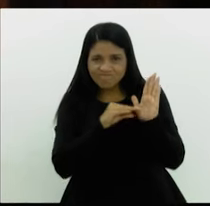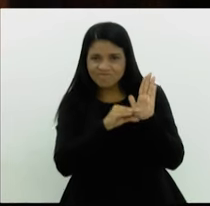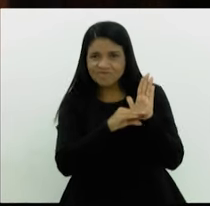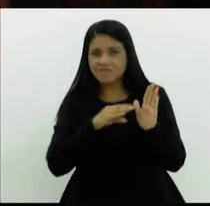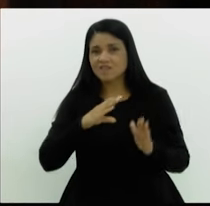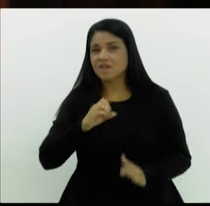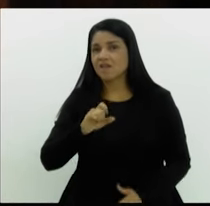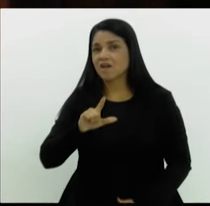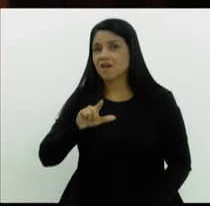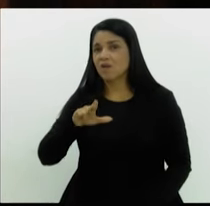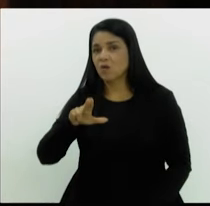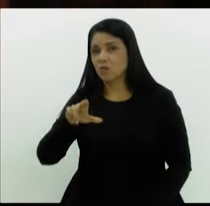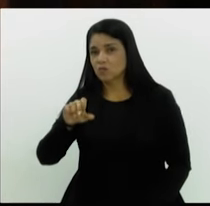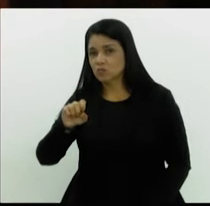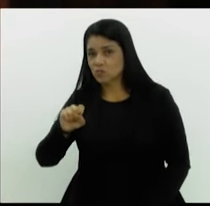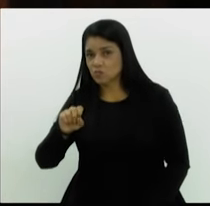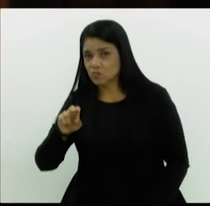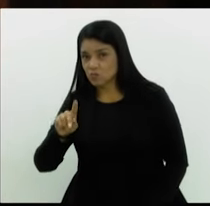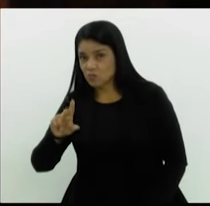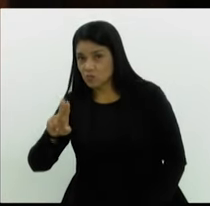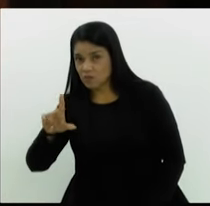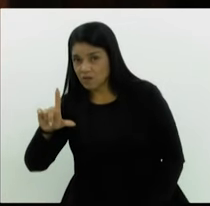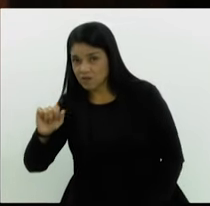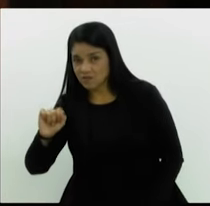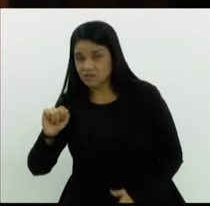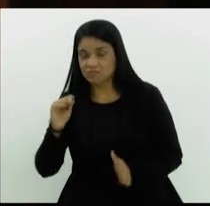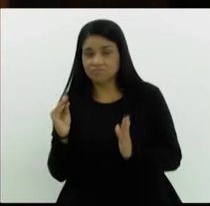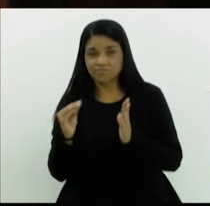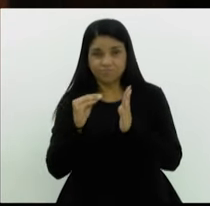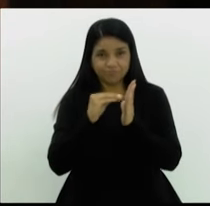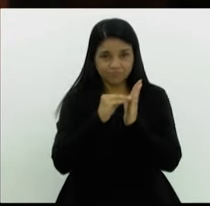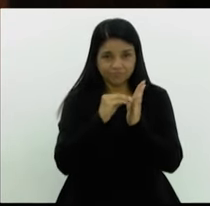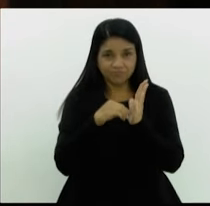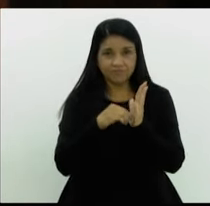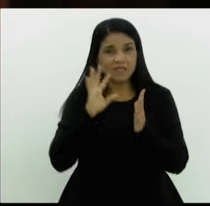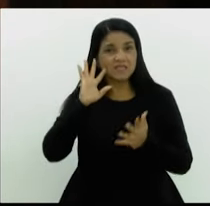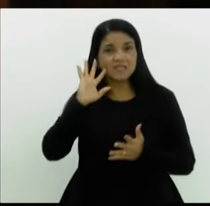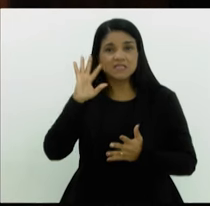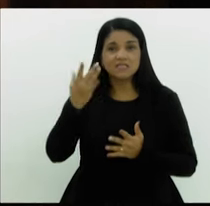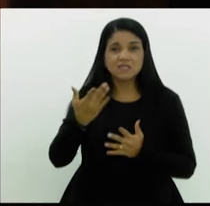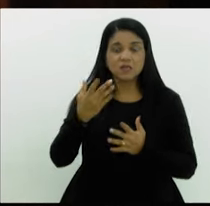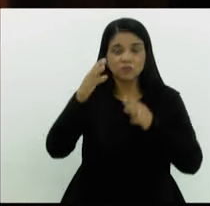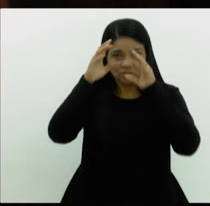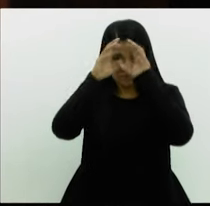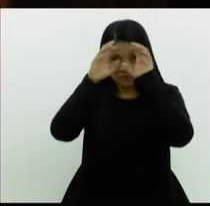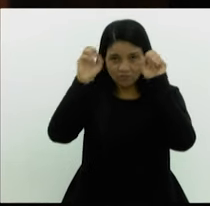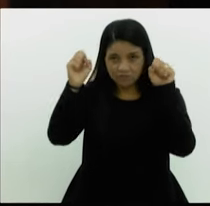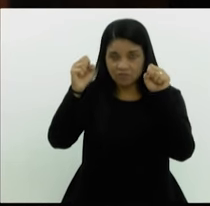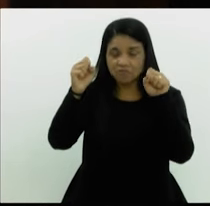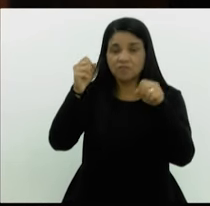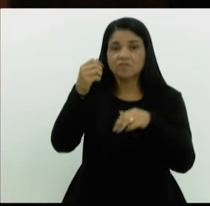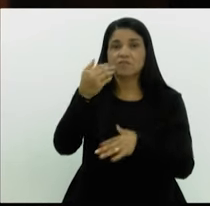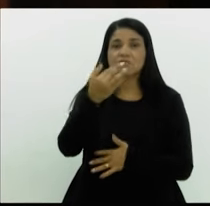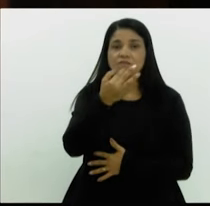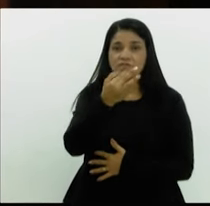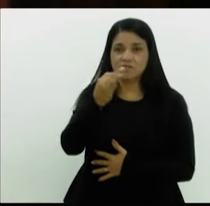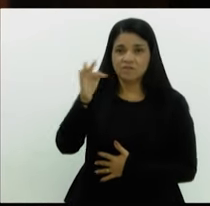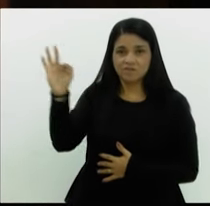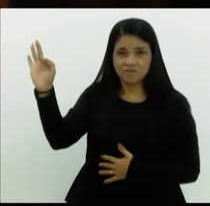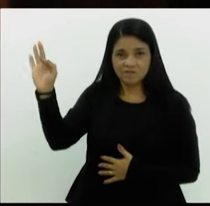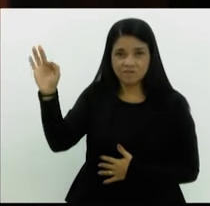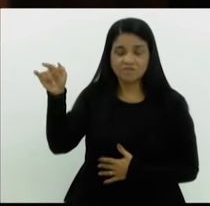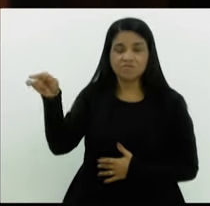lá colocadas, dizer que a decisão que o Supremo Tribunal Federal tomou